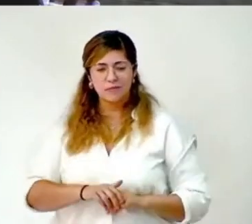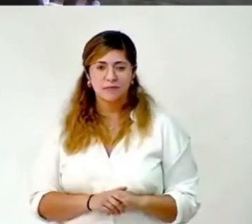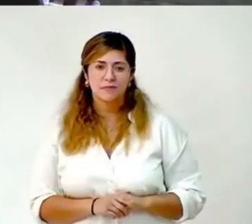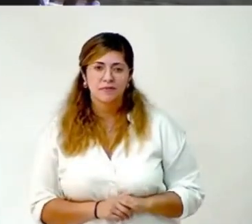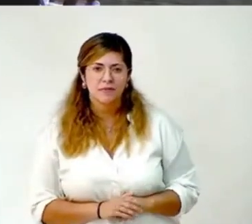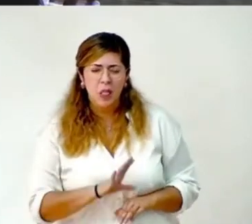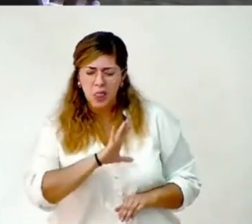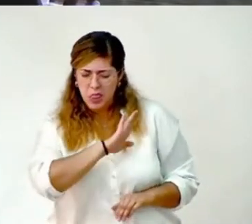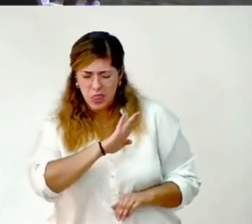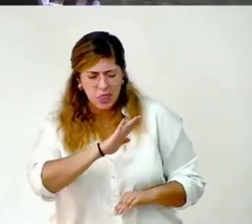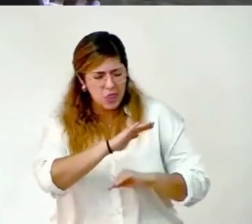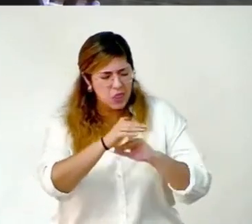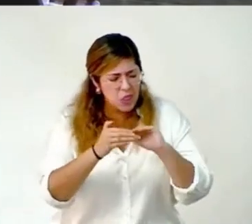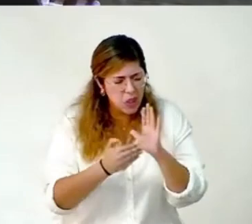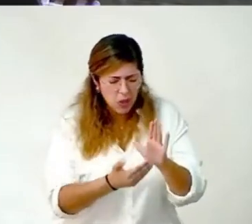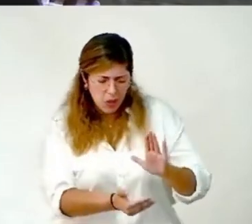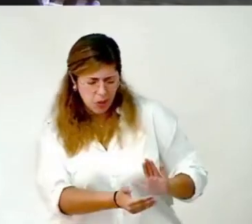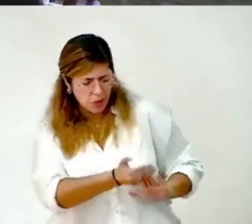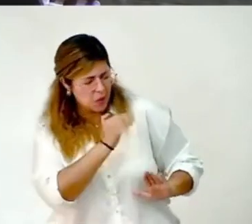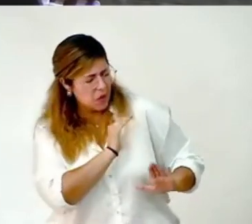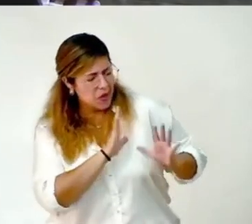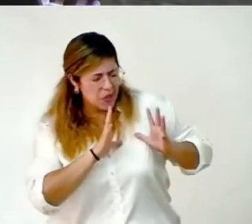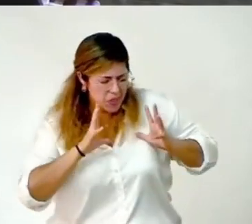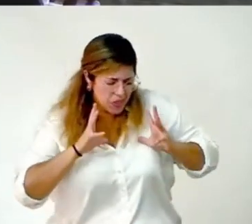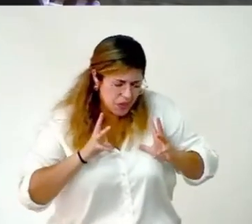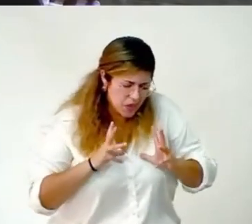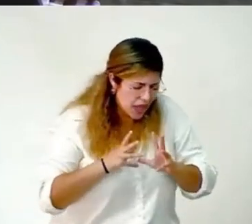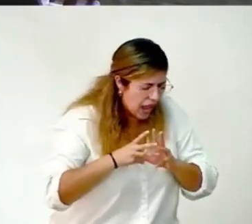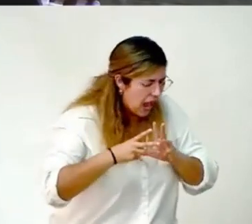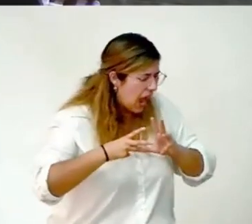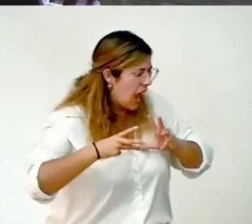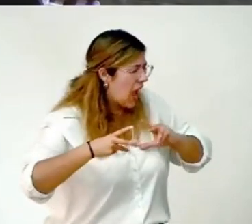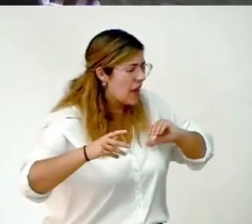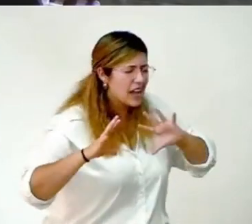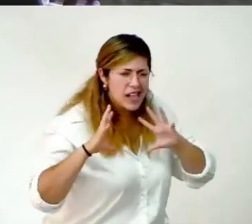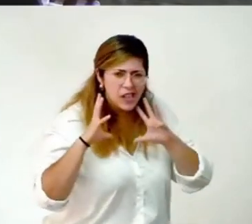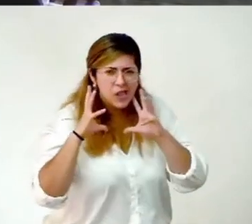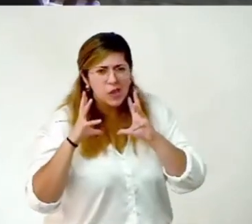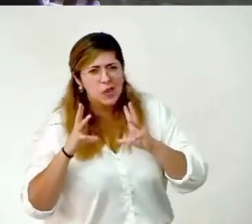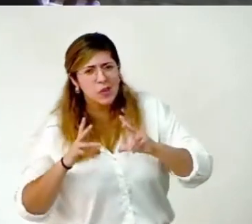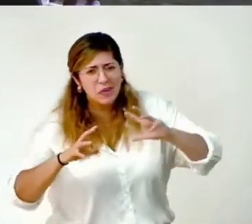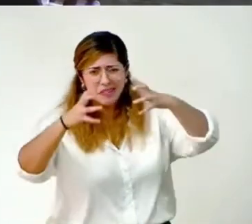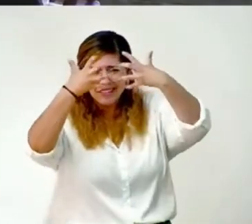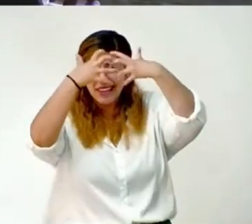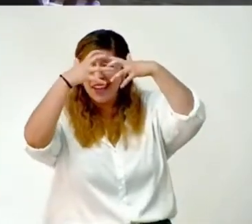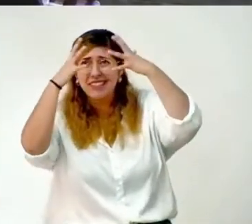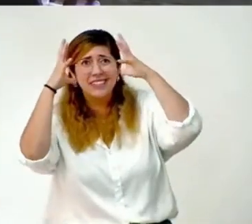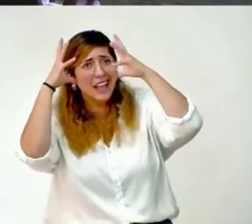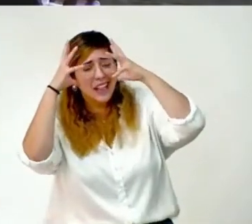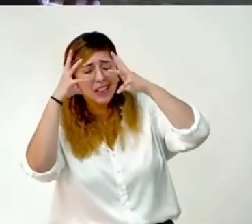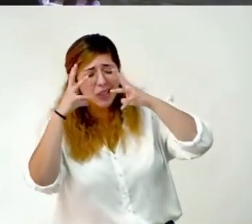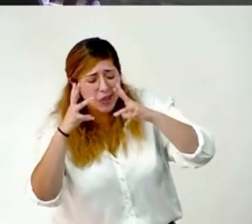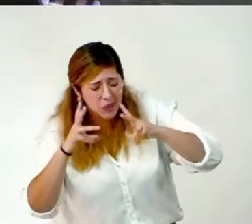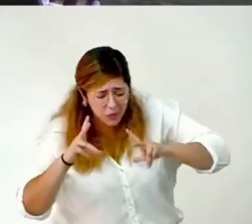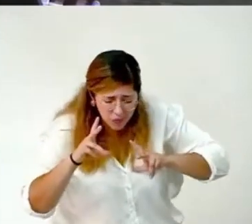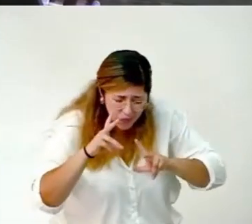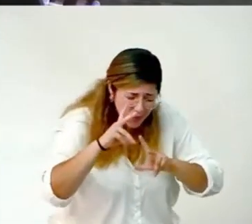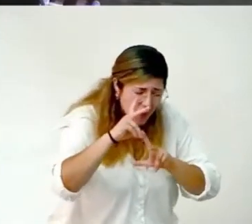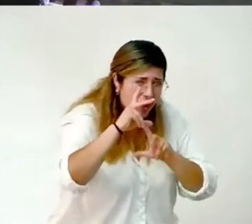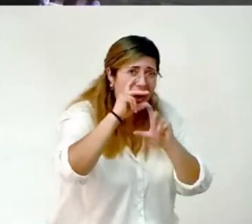com todo o teu coração, com toda a tua alma, com todo o teu entendimento, com toda a tua